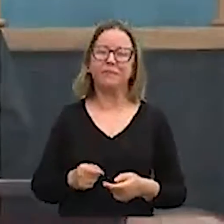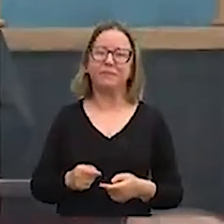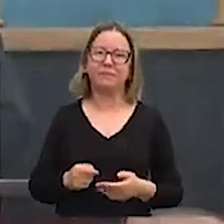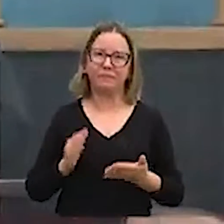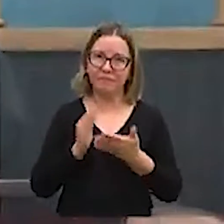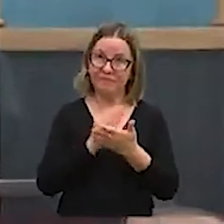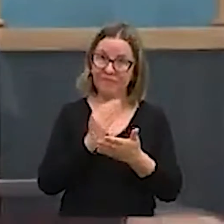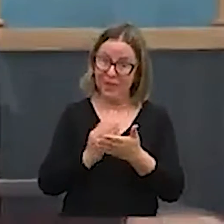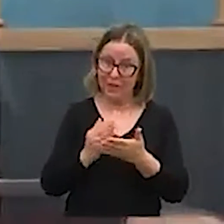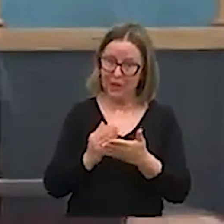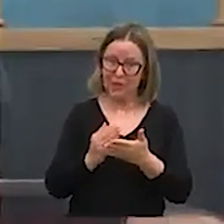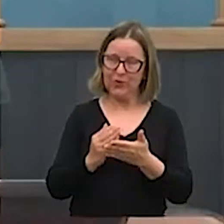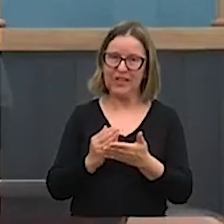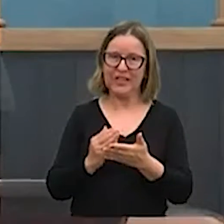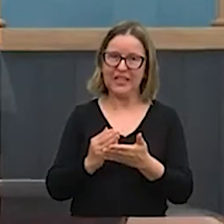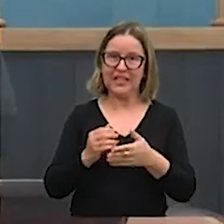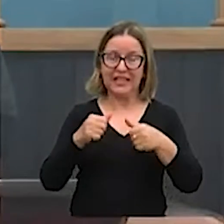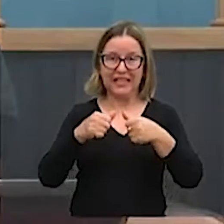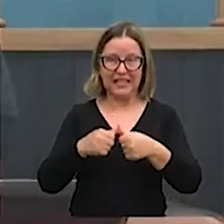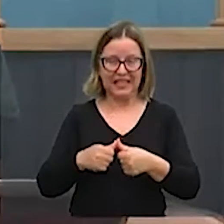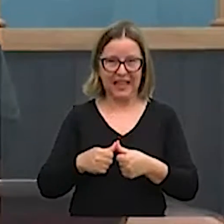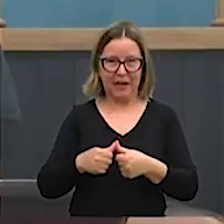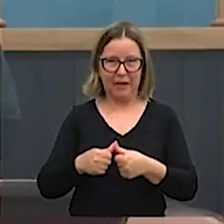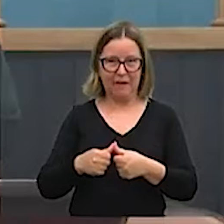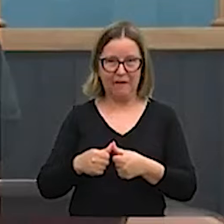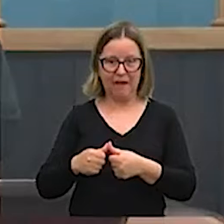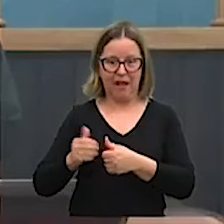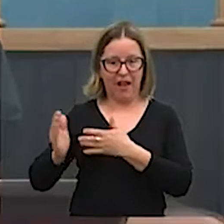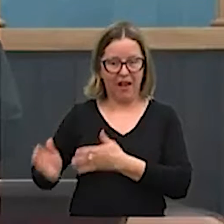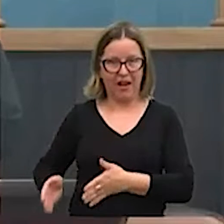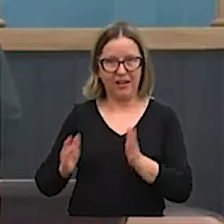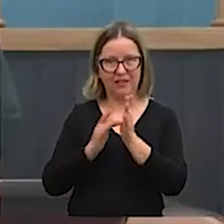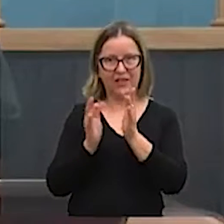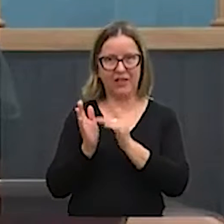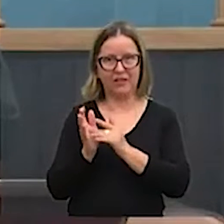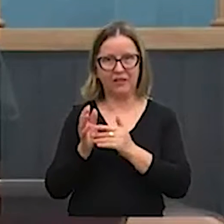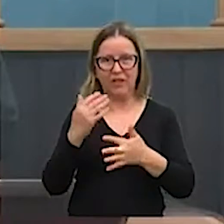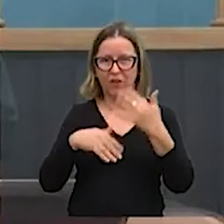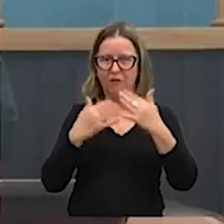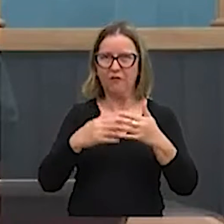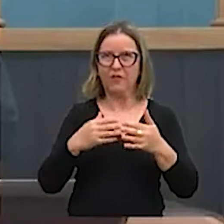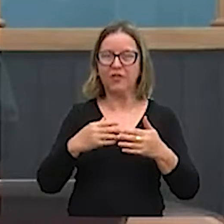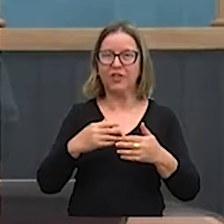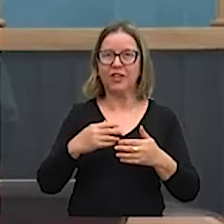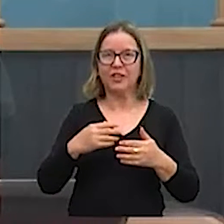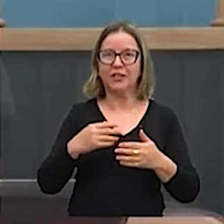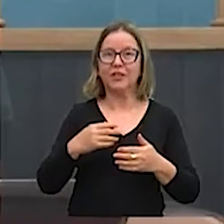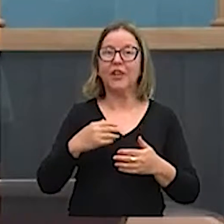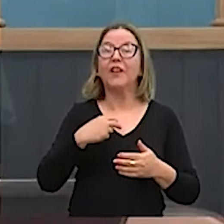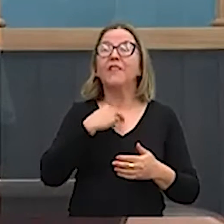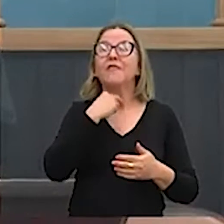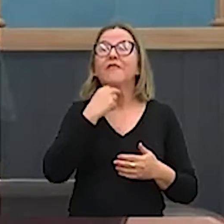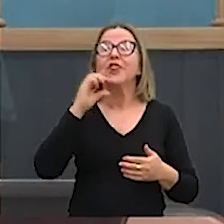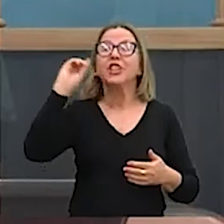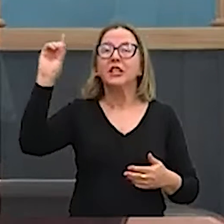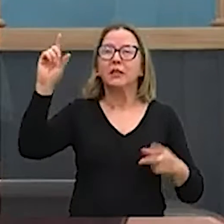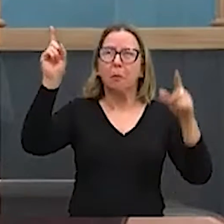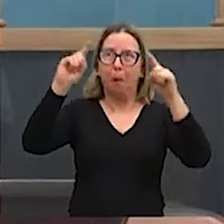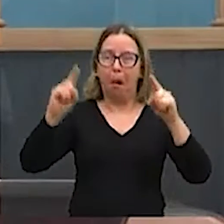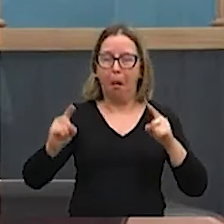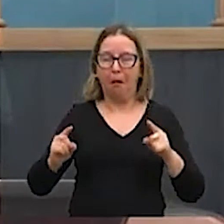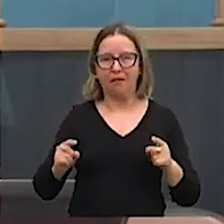Alguns dos que estavam ao lado de Jesus confundiram a voz de Deus com trovão. Essas pessoas estão